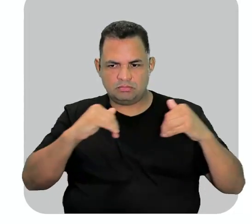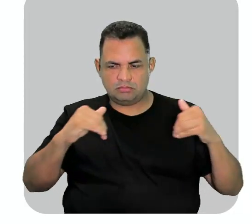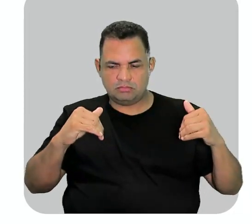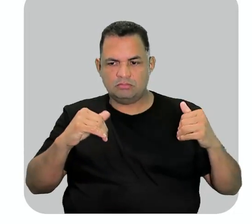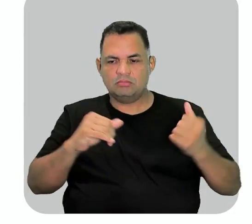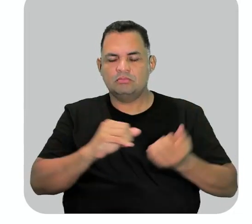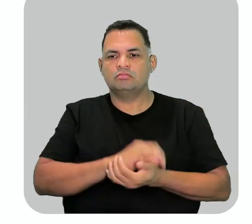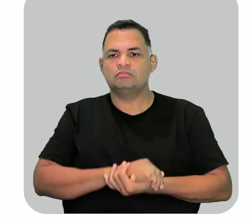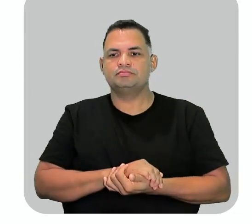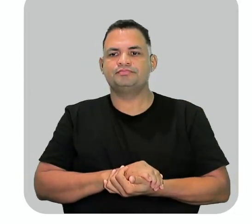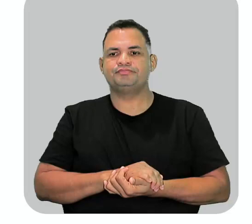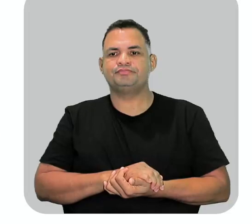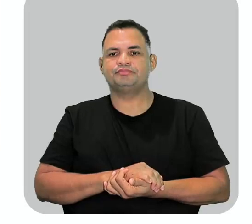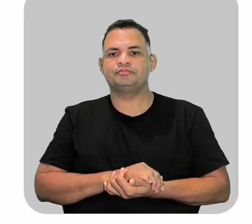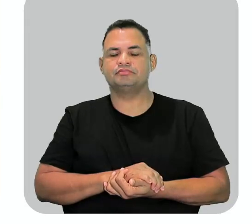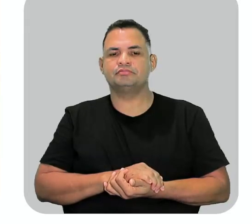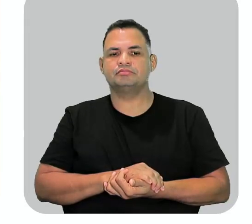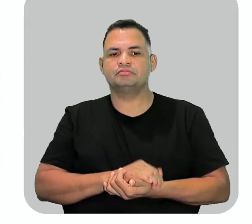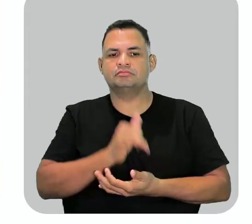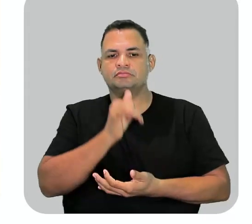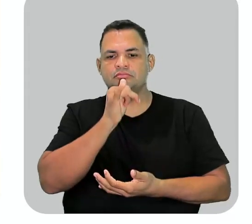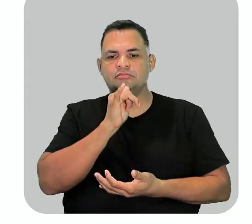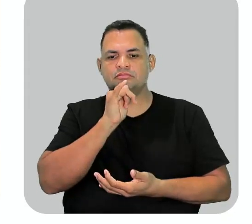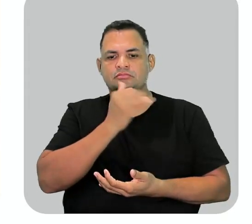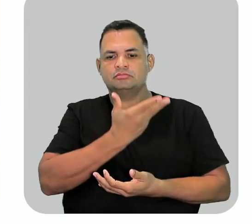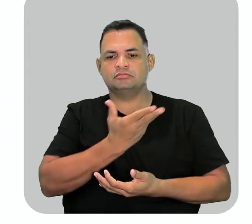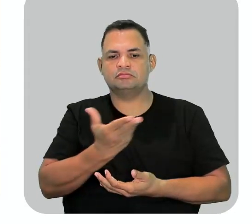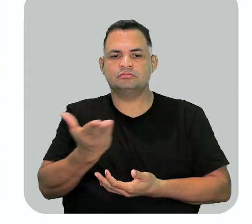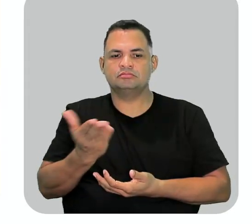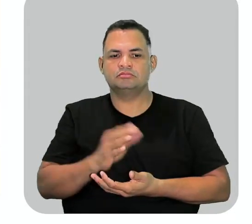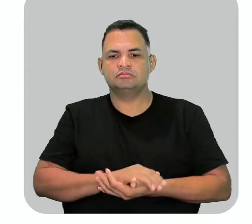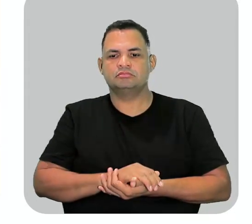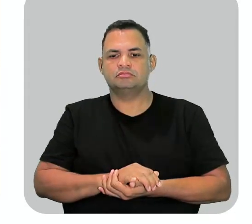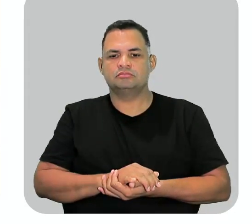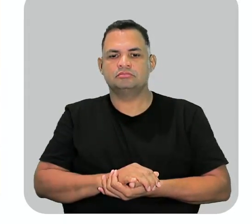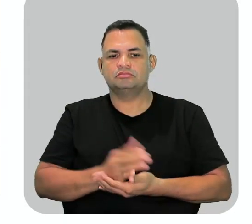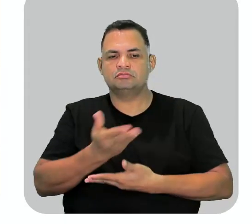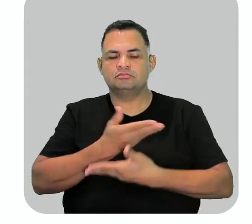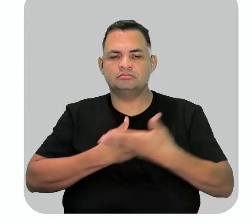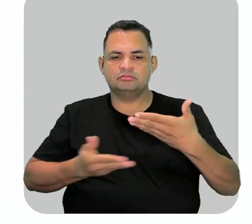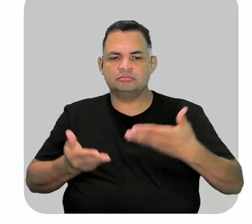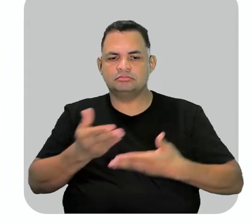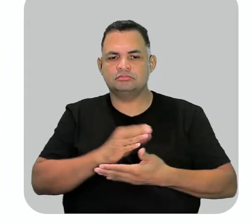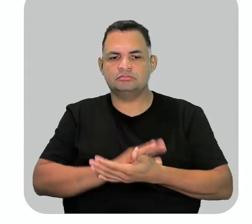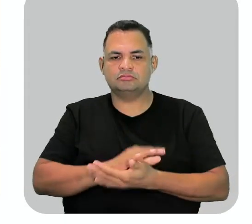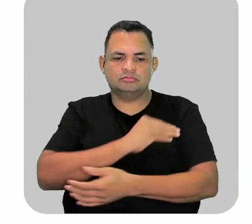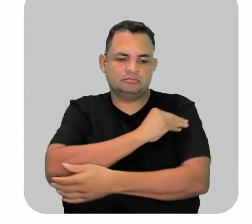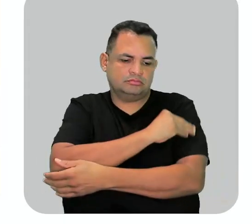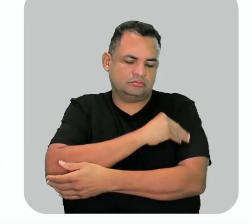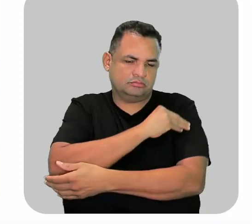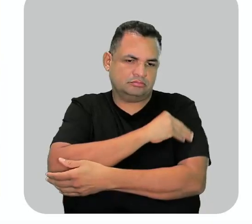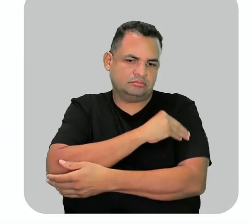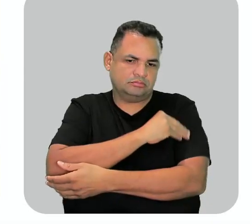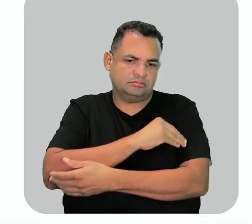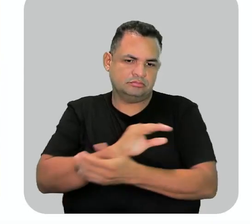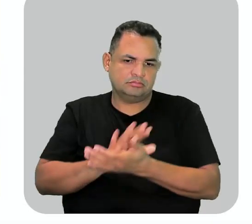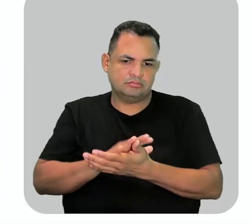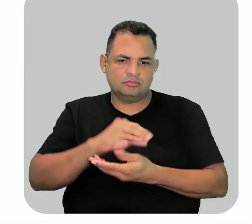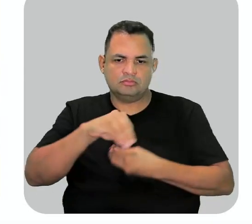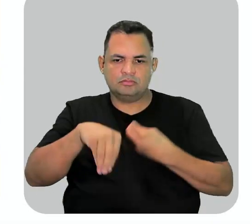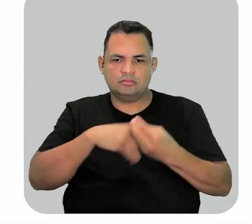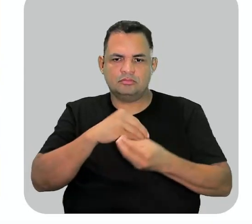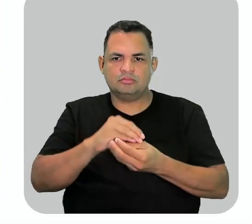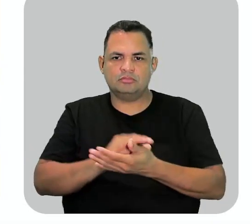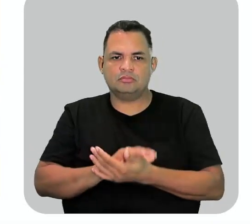ligação dupla. Um exemplo aqui é a interação da cetona com o composto